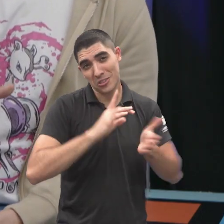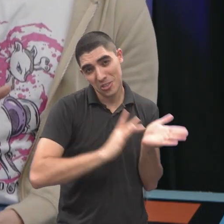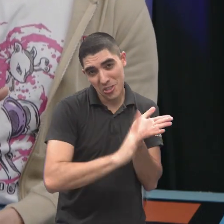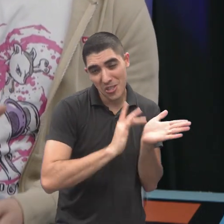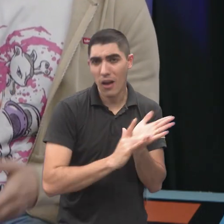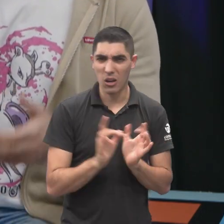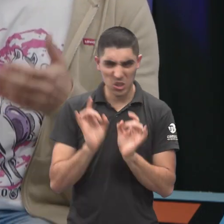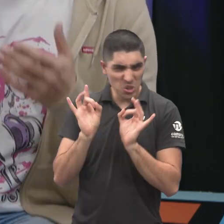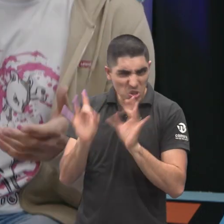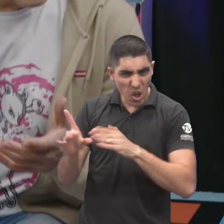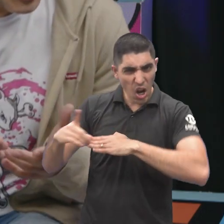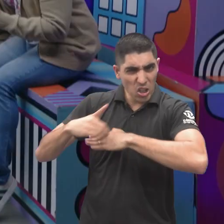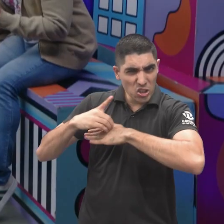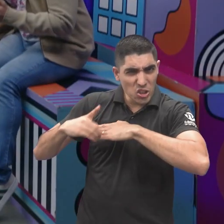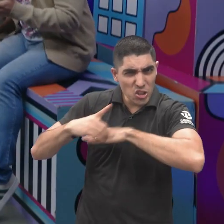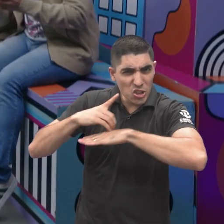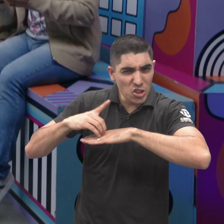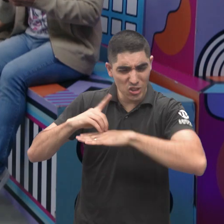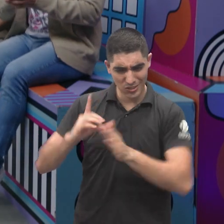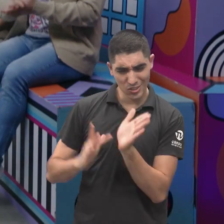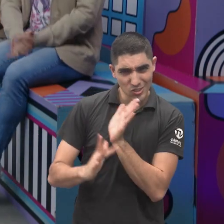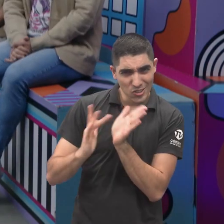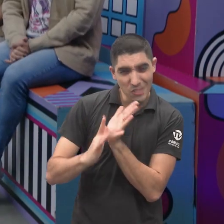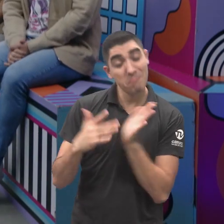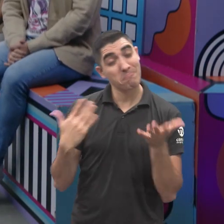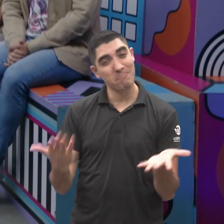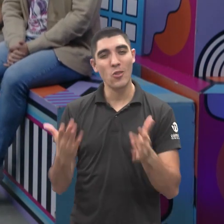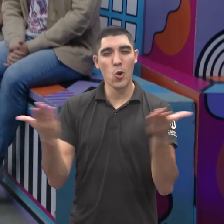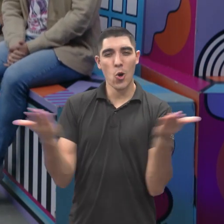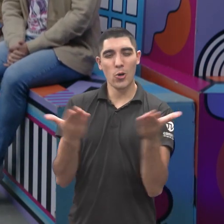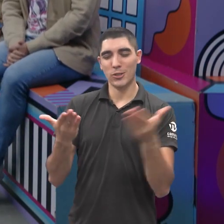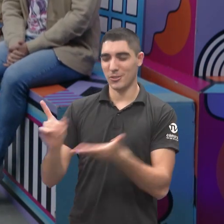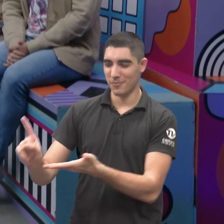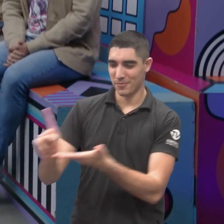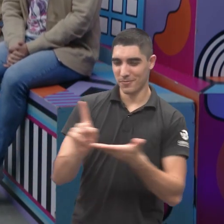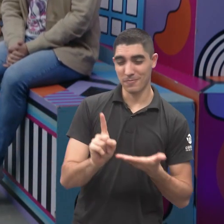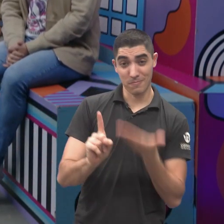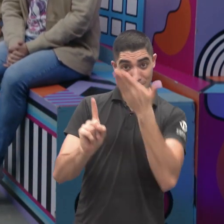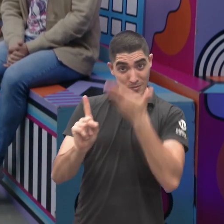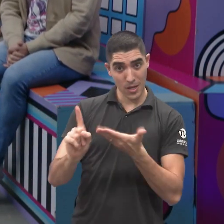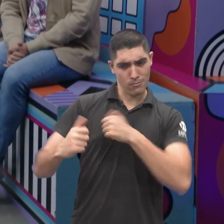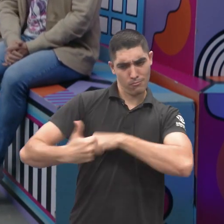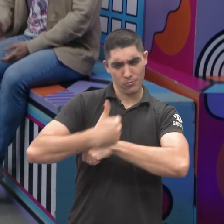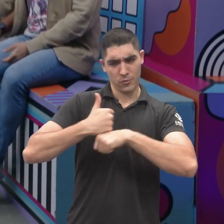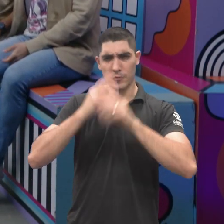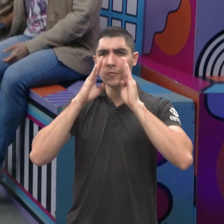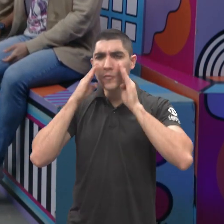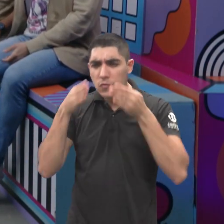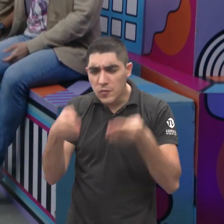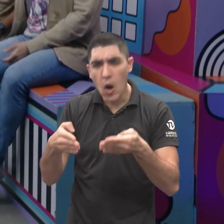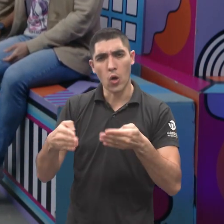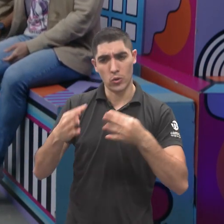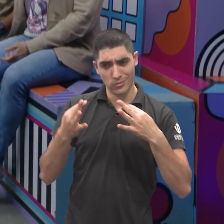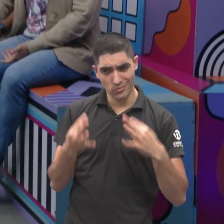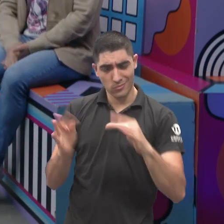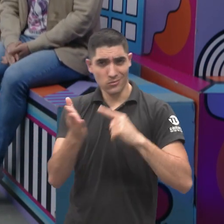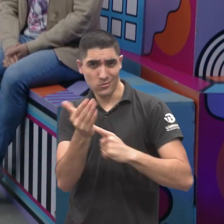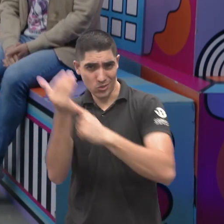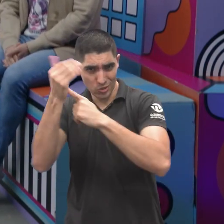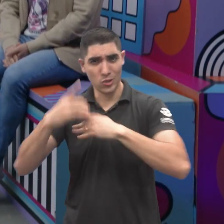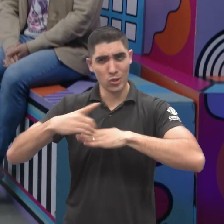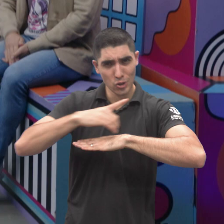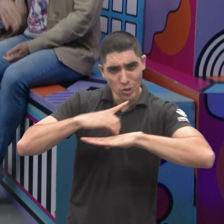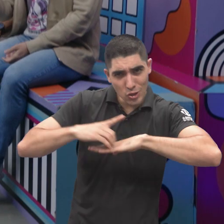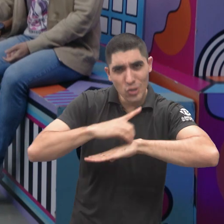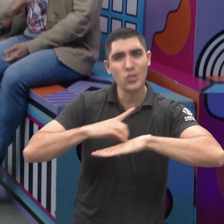ajudar a entender tudo isso, aqui a gente recebe o nosso convidado de hoje aqui no estúdio, que é o especialista em tecnologia digital, Renan Almeida, que vai compartilhar aqui com